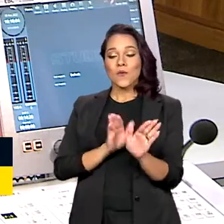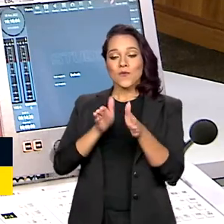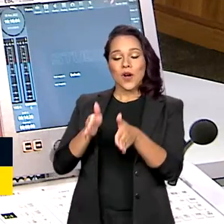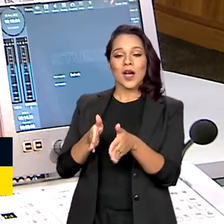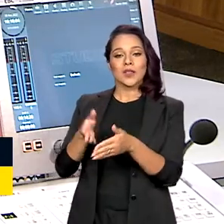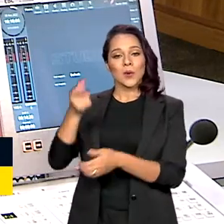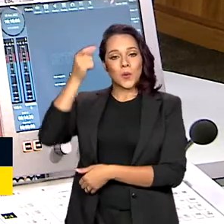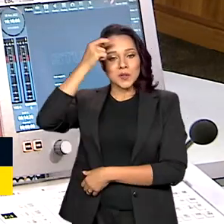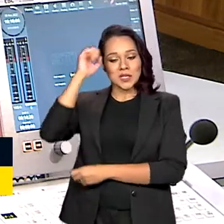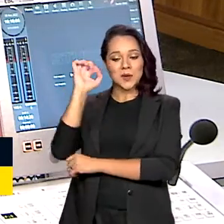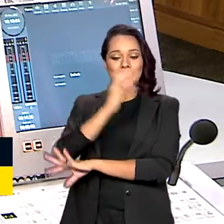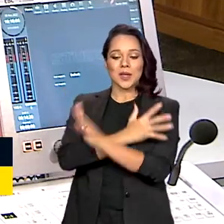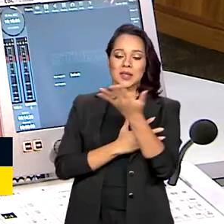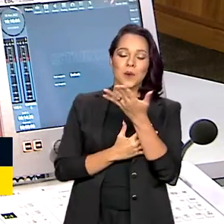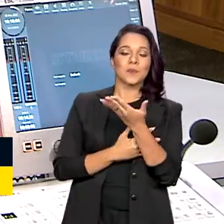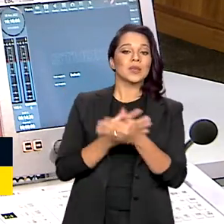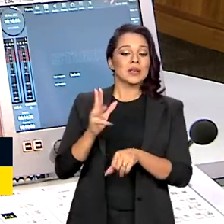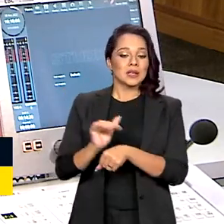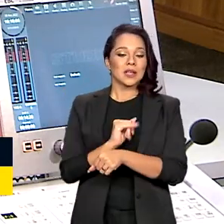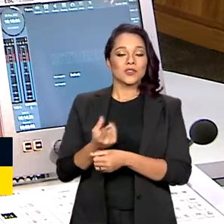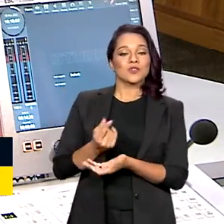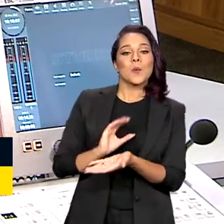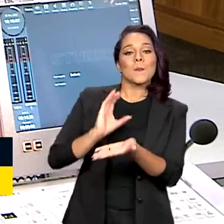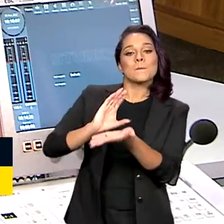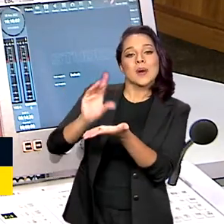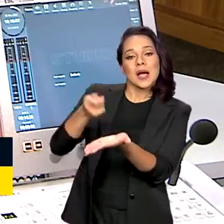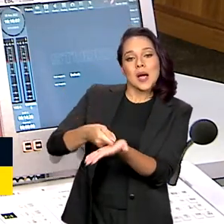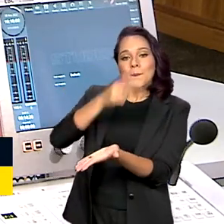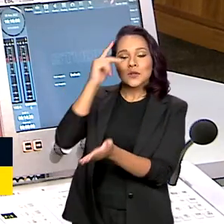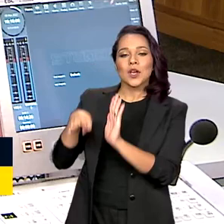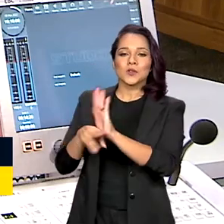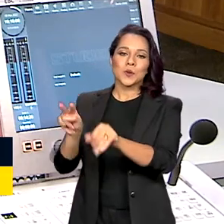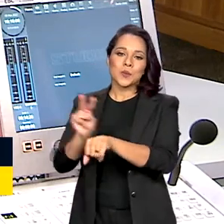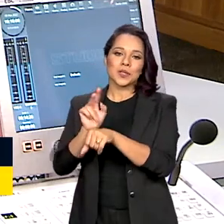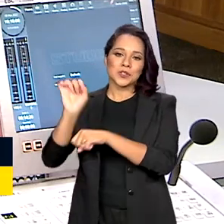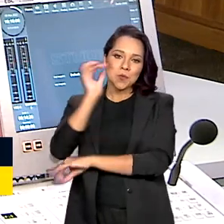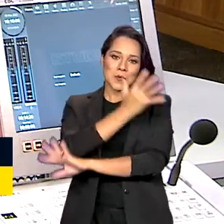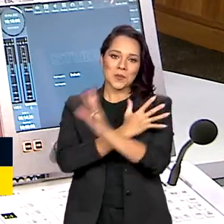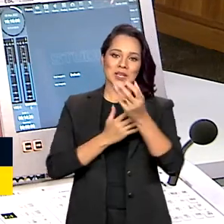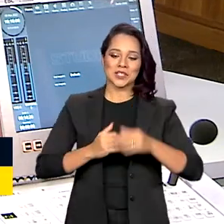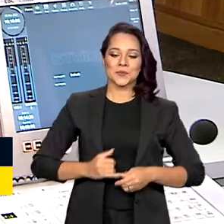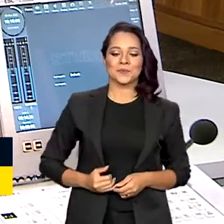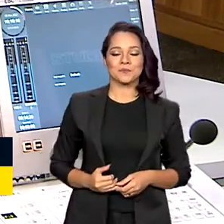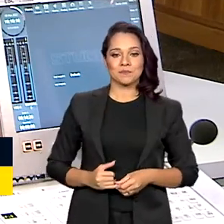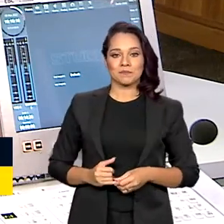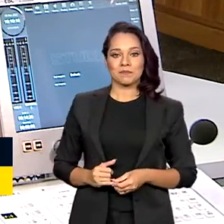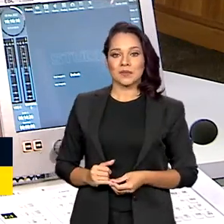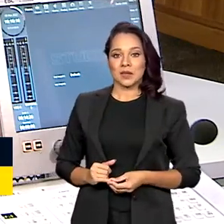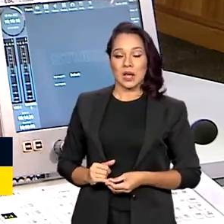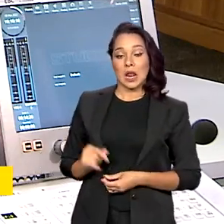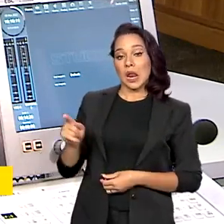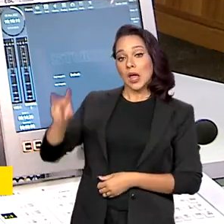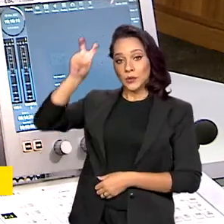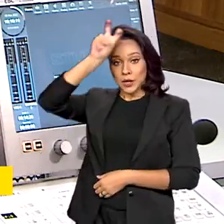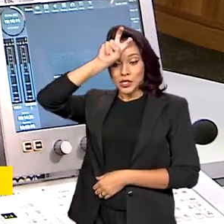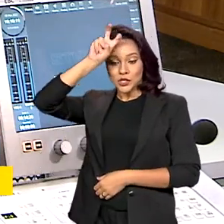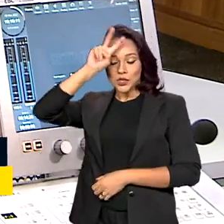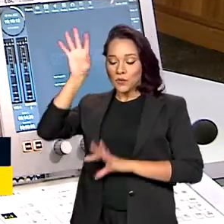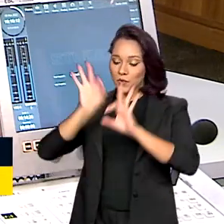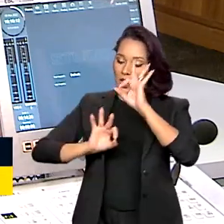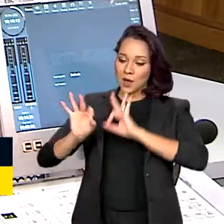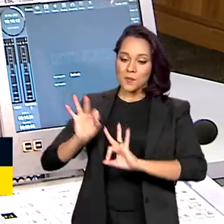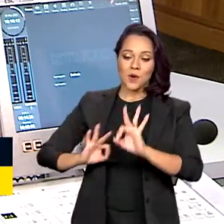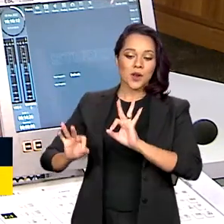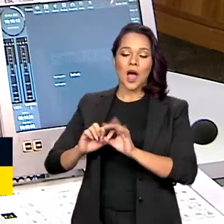para a consciência ambiental e formas de remunerar quem ajuda a preservar o meio ambiente. Em Sharm el-Sheikh, no Egito, foi